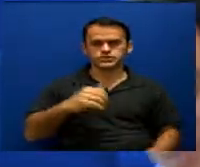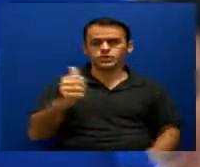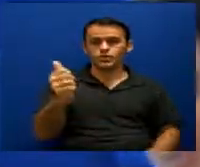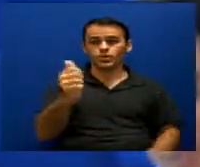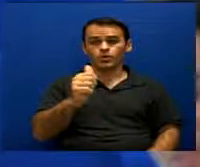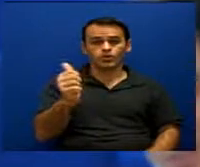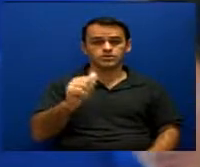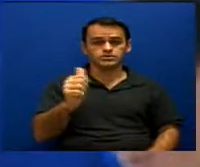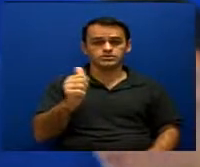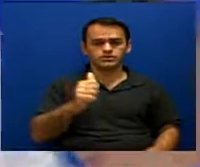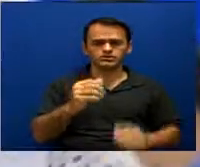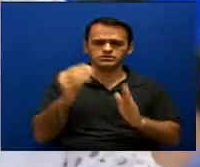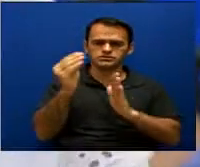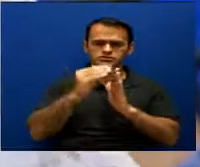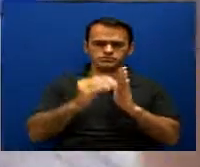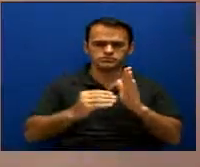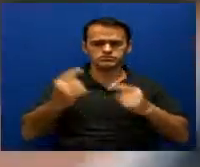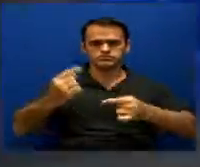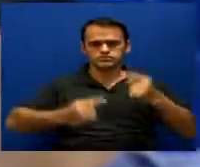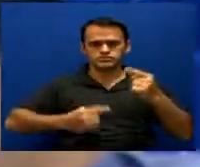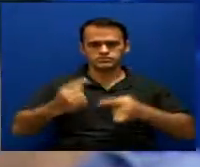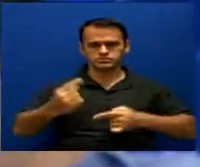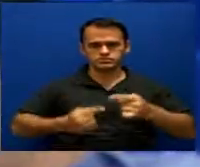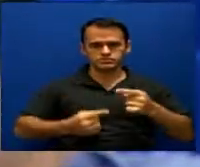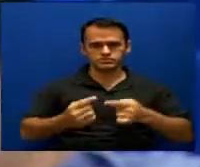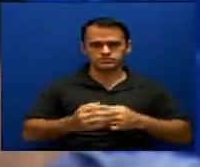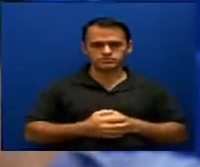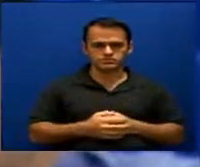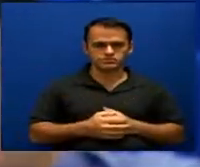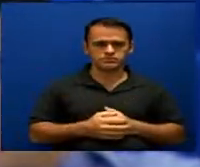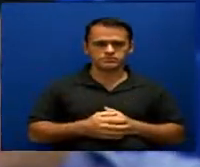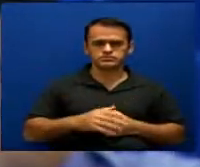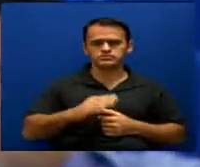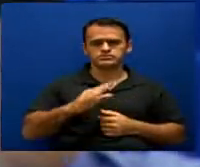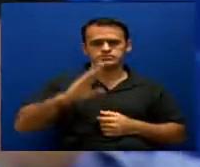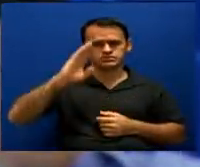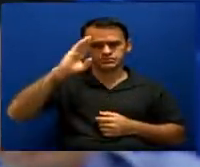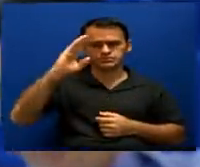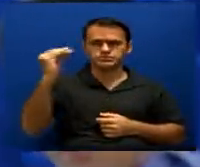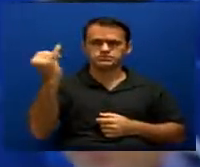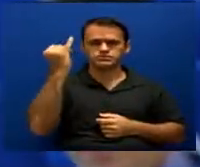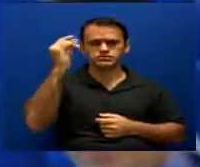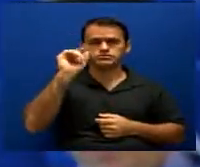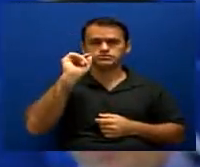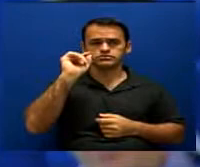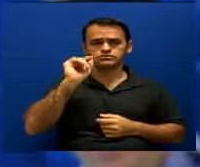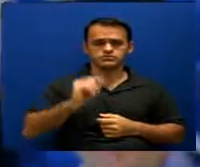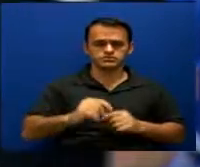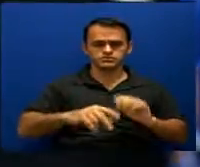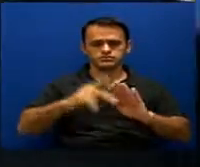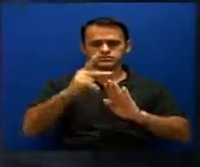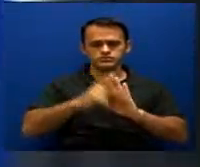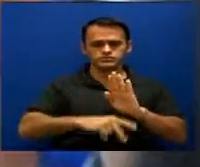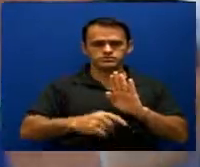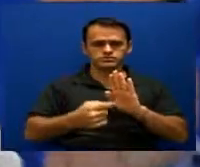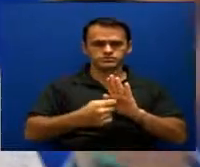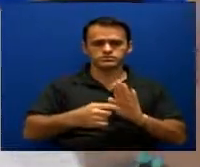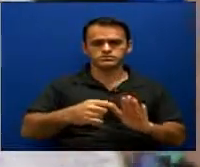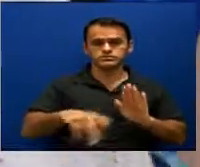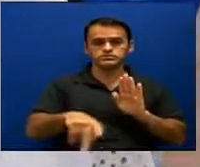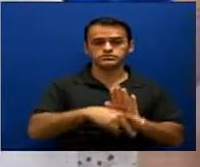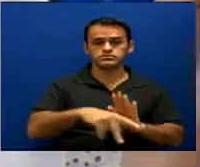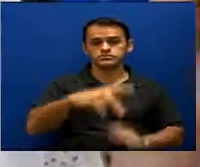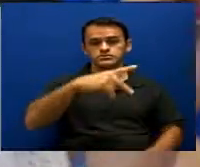serem discutidas, né? Que irei debater logo mais. Mas a objetivo aqui é dizer que esse projeto do PPA,